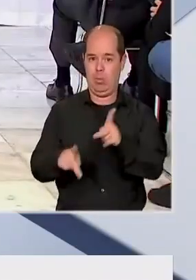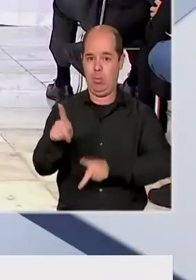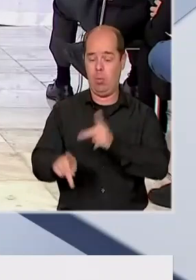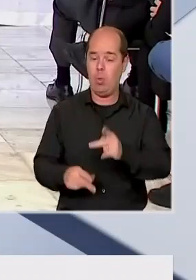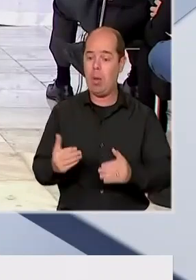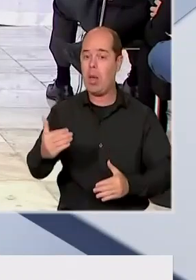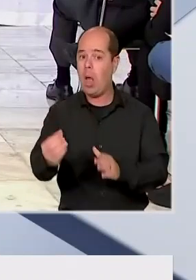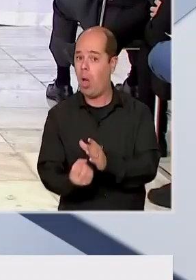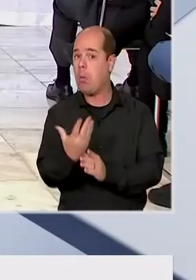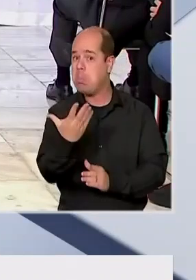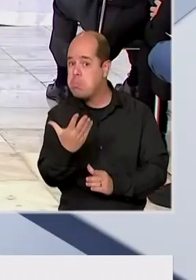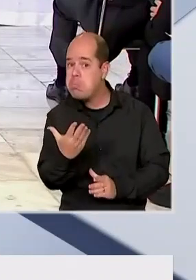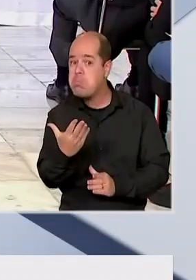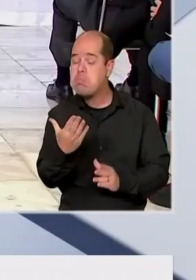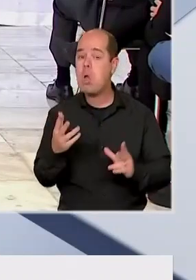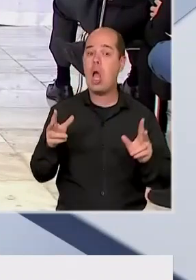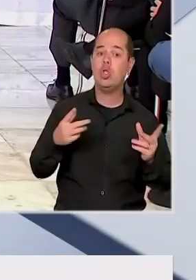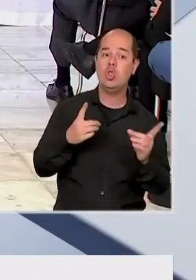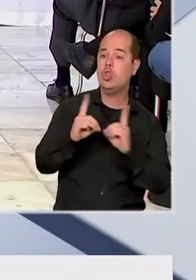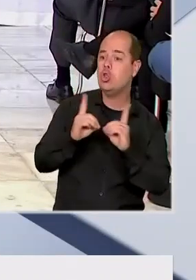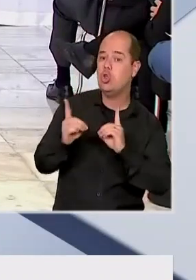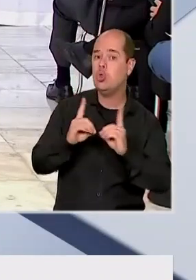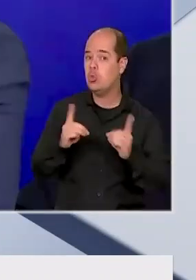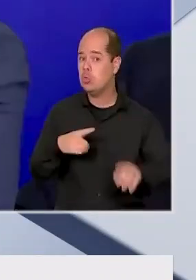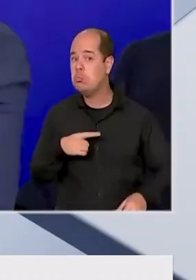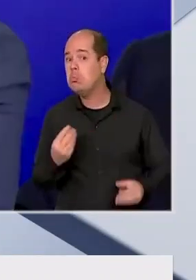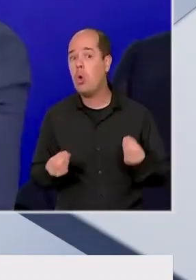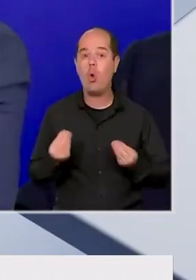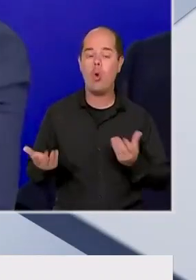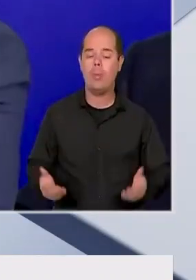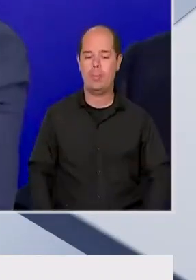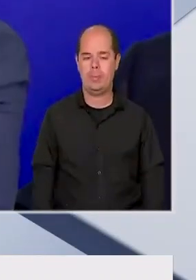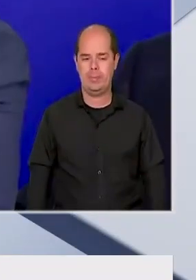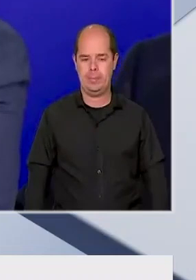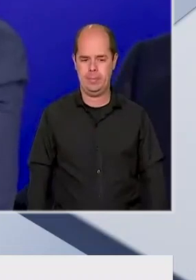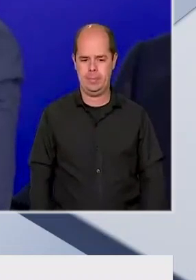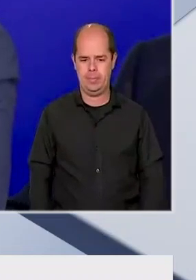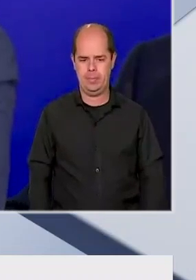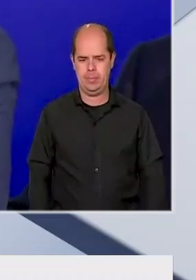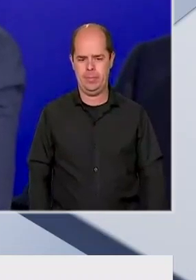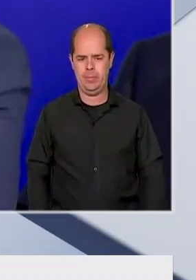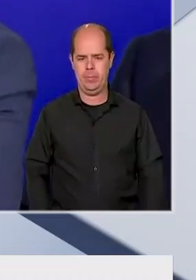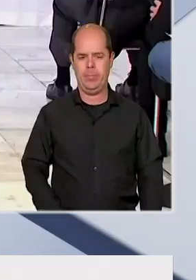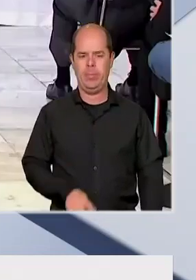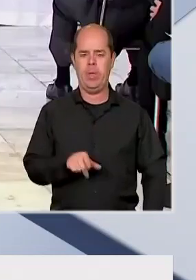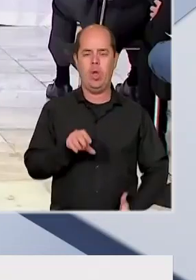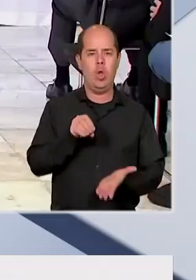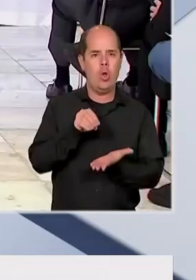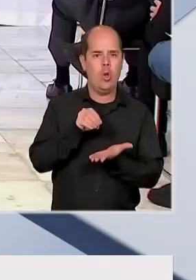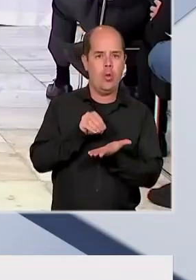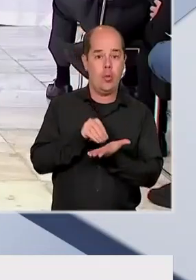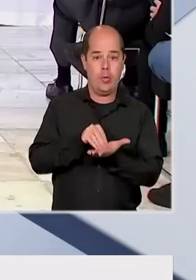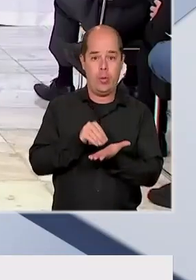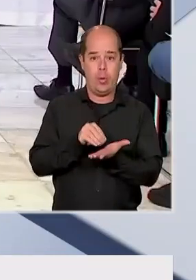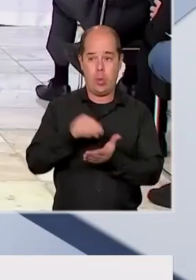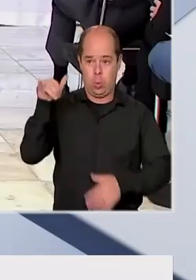porque tá exército Polícia Federal todo mundo envolvendo agora apreende a droga é isso aí se você não tiver uma lei de execução penal para valer